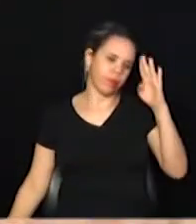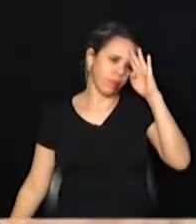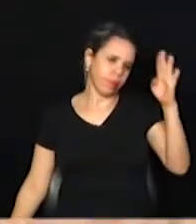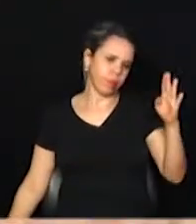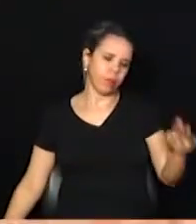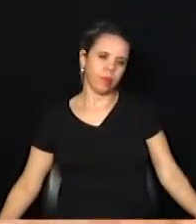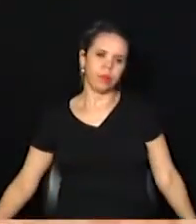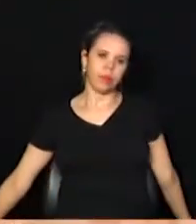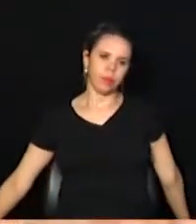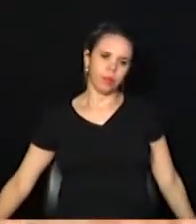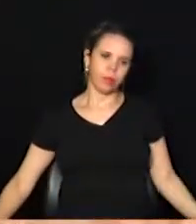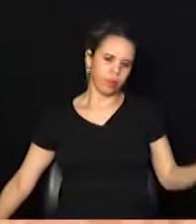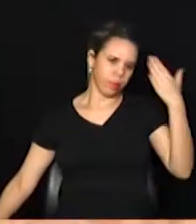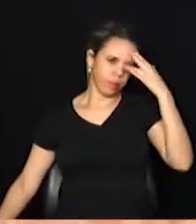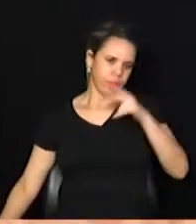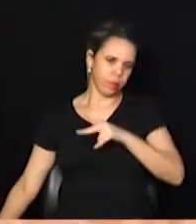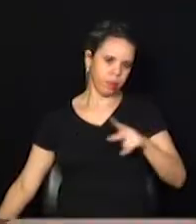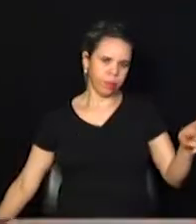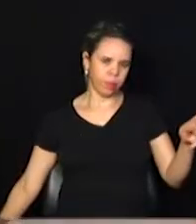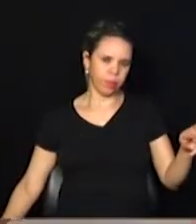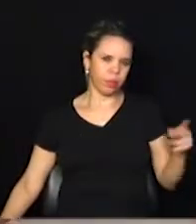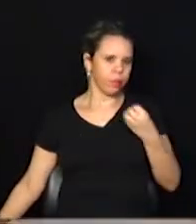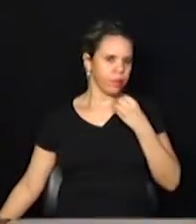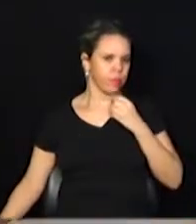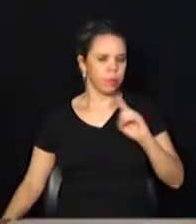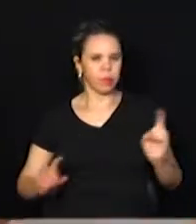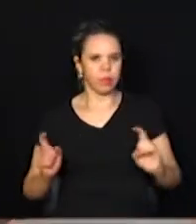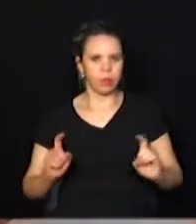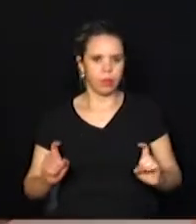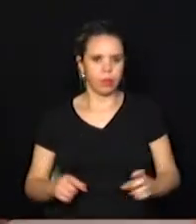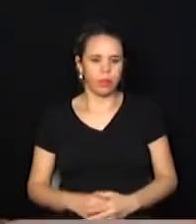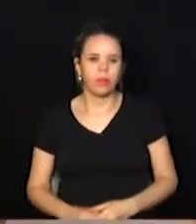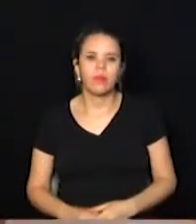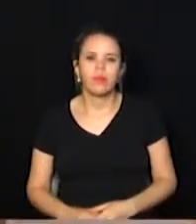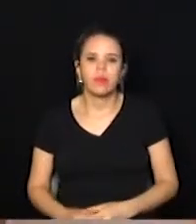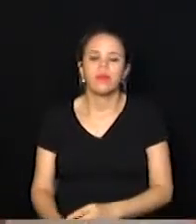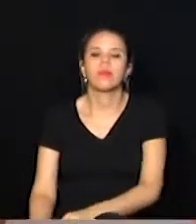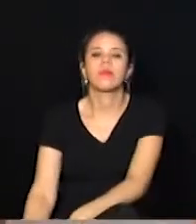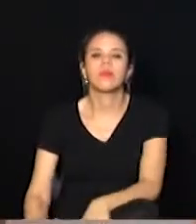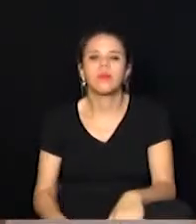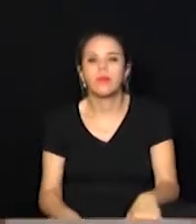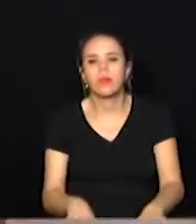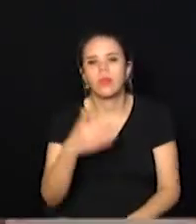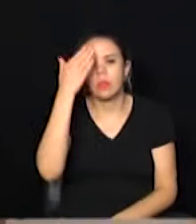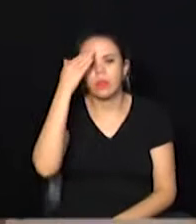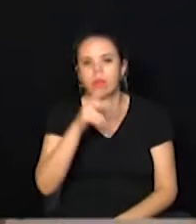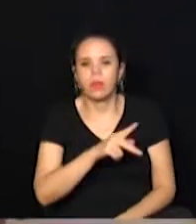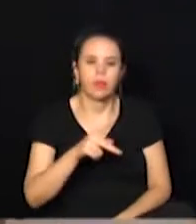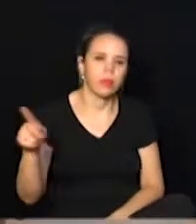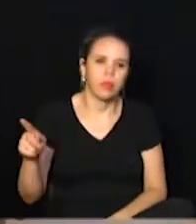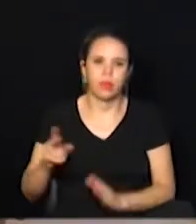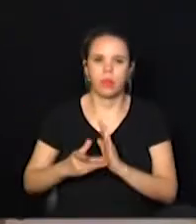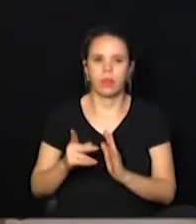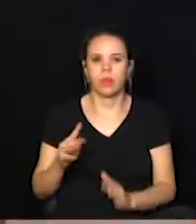nós. Muito obrigado, presidenta. Boa sessão para todos nós. Muitíssimo obrigada, presidente, né, presidente de